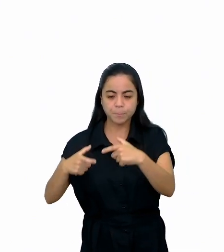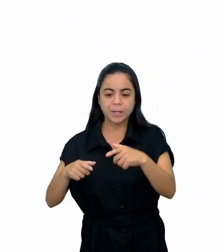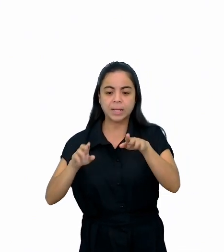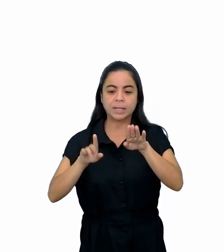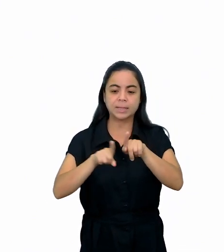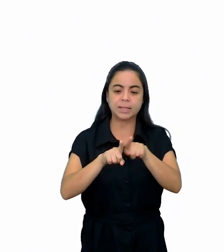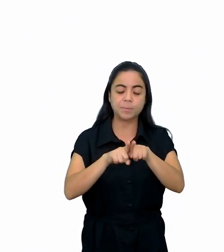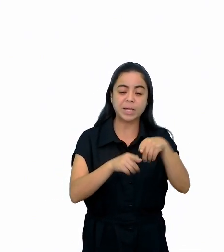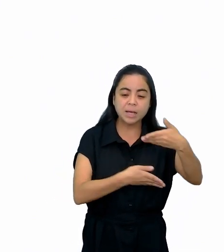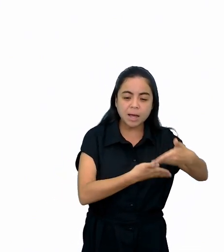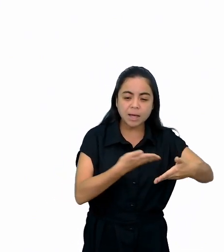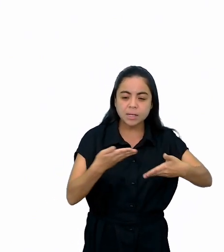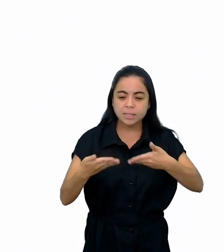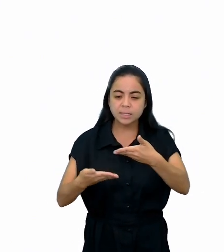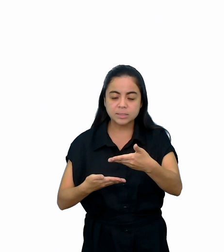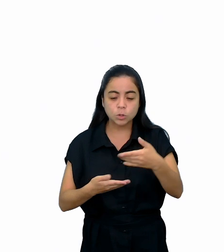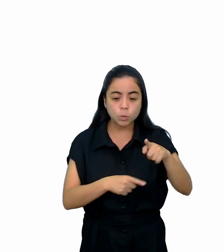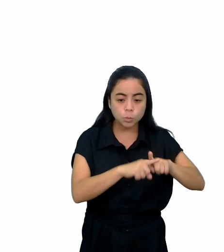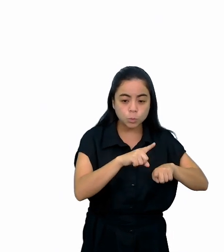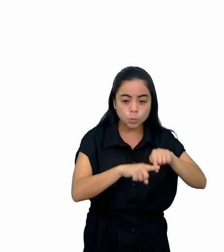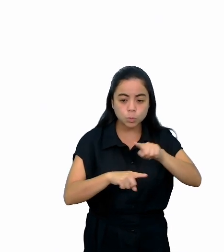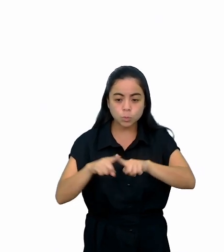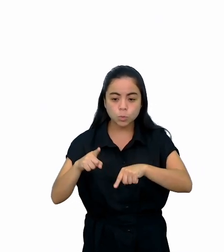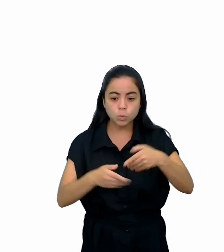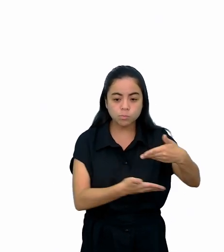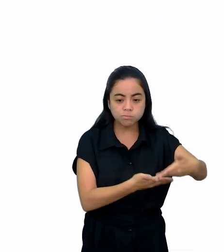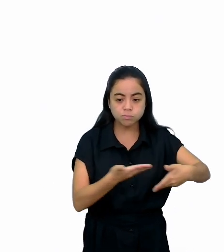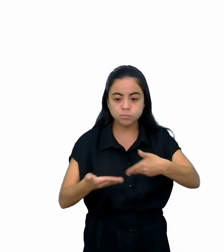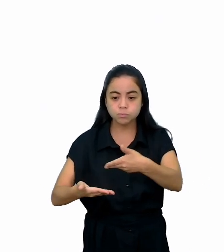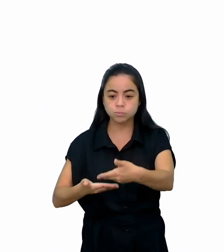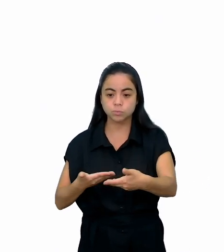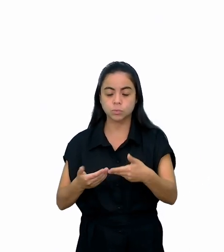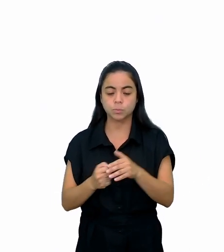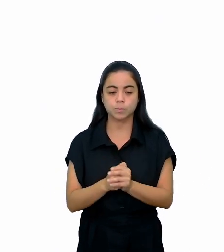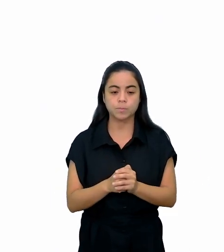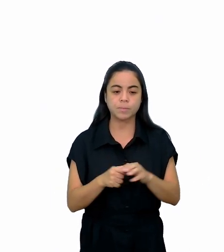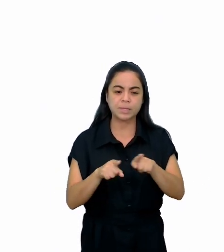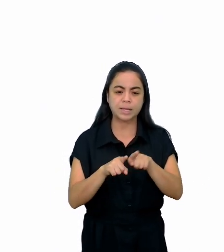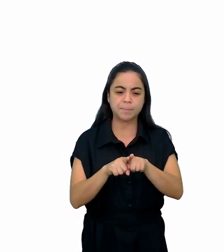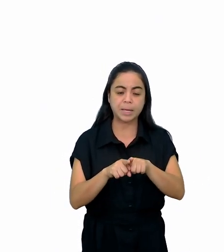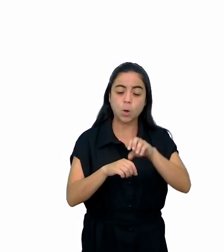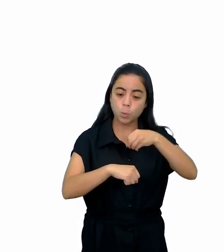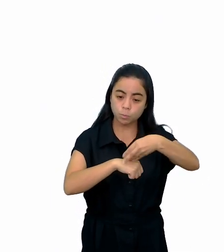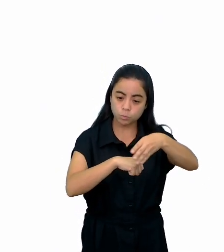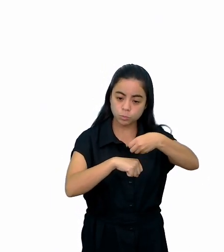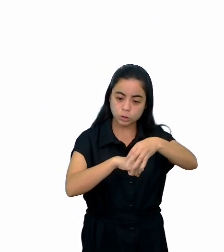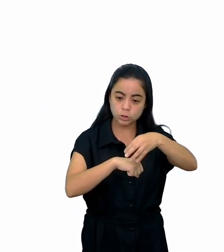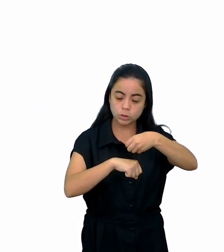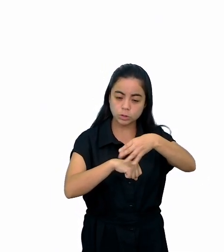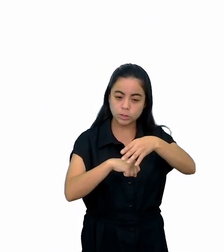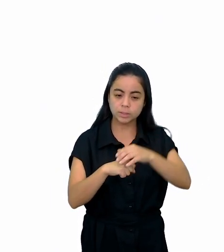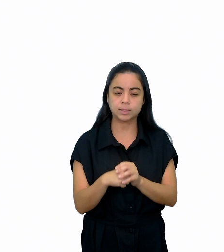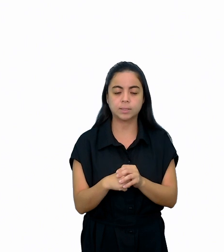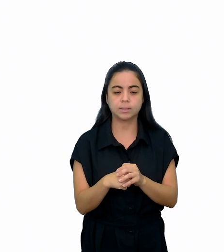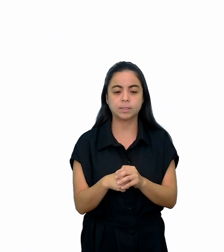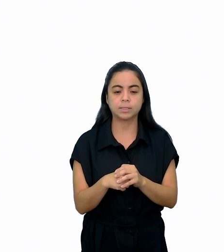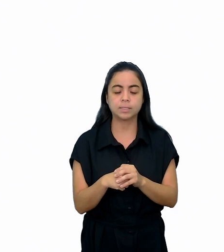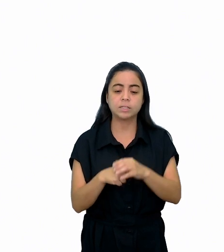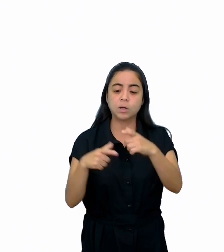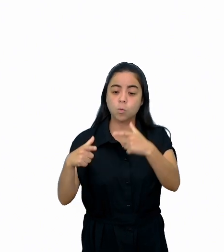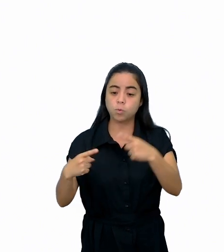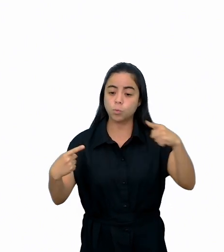relações entre os dois ou mais objetos, né? Dar e receber indicações para chegar a um determinado